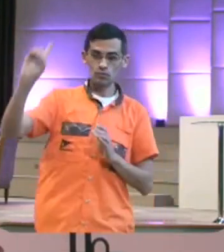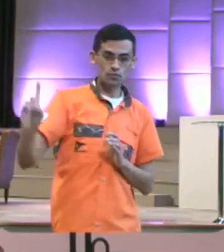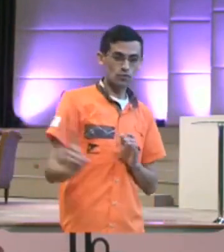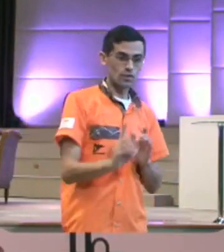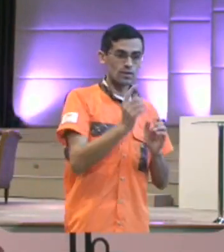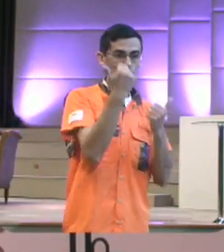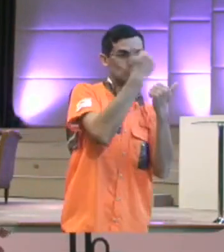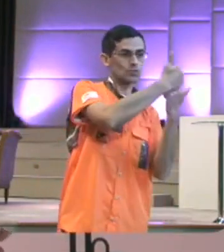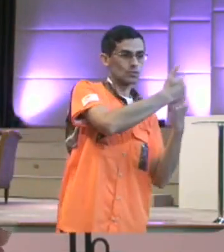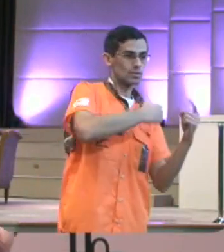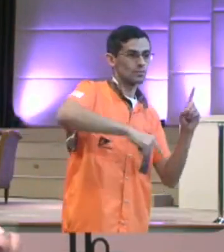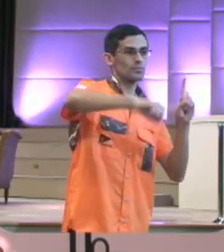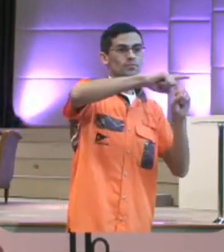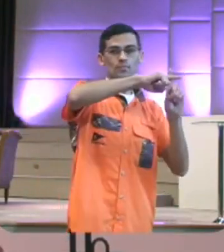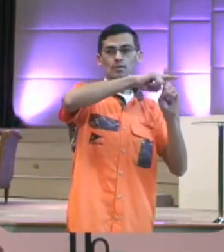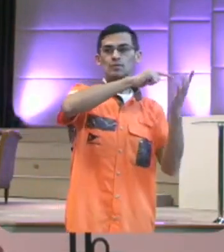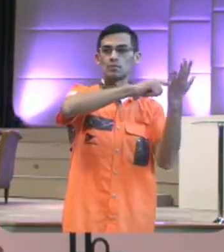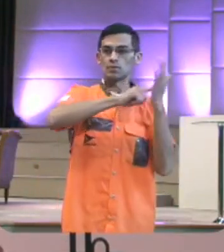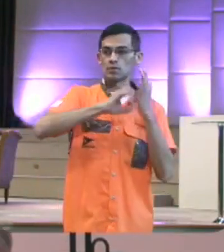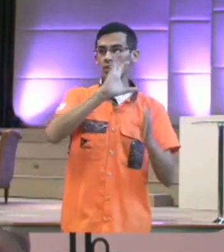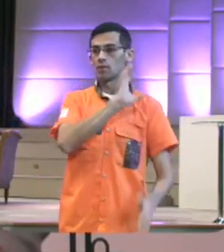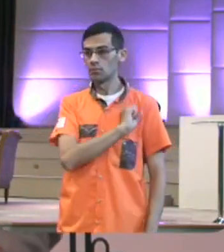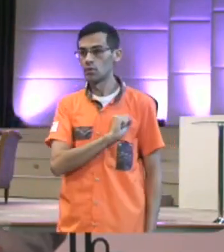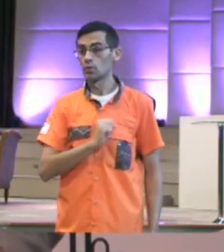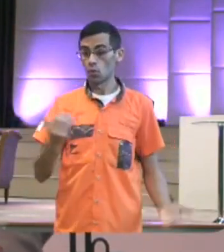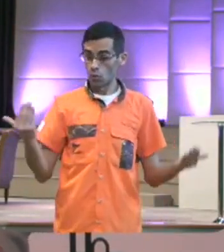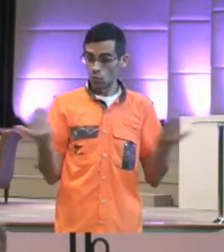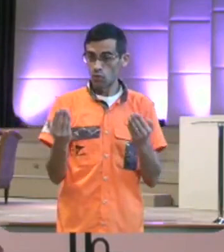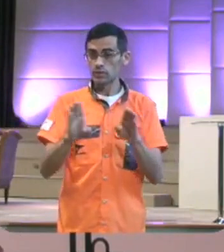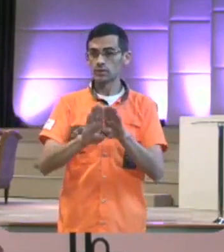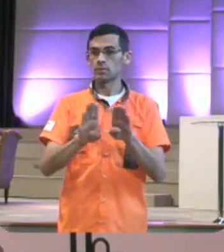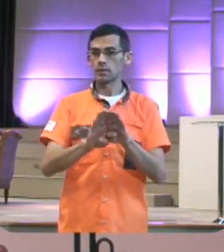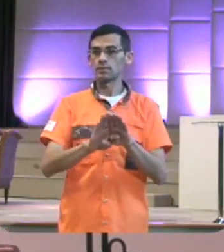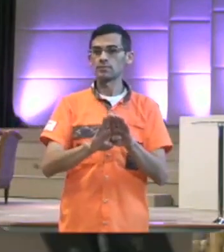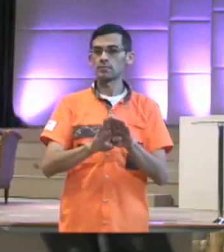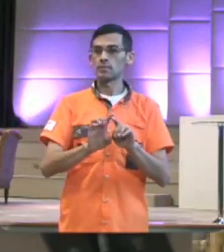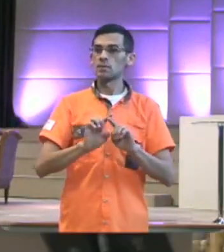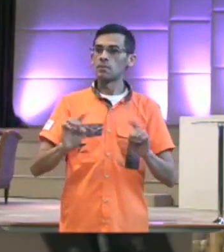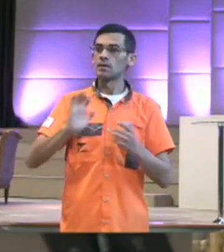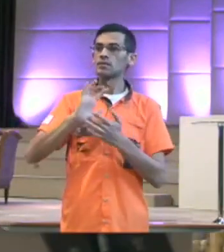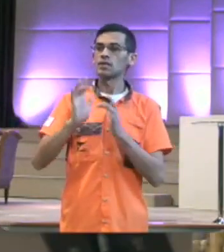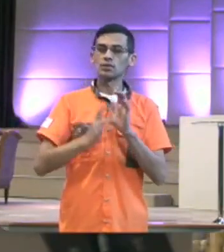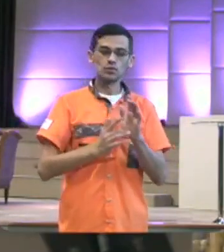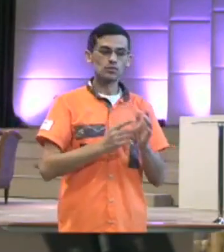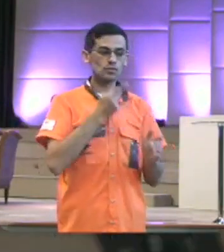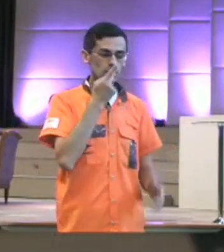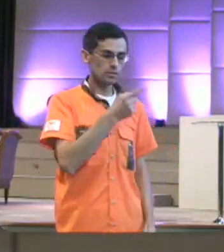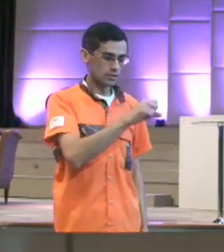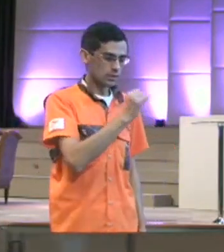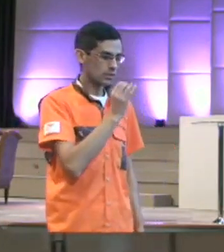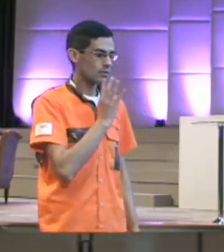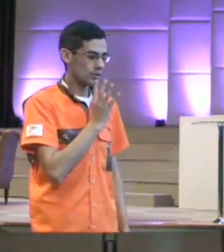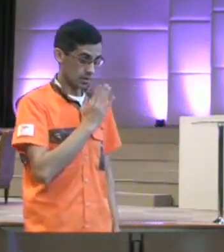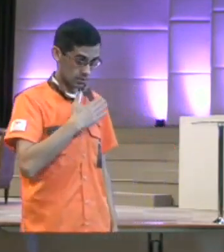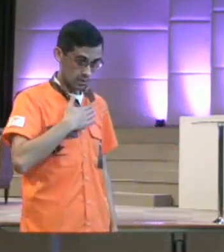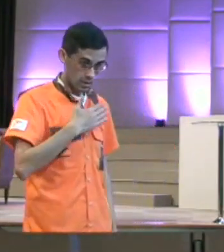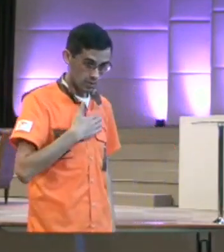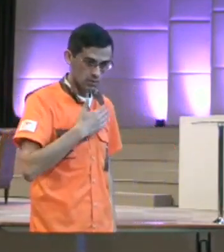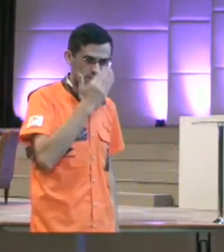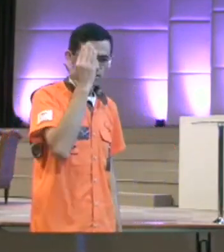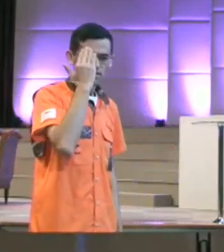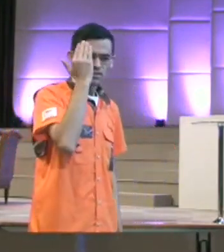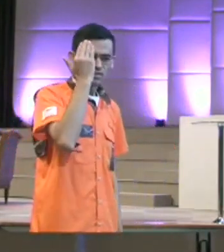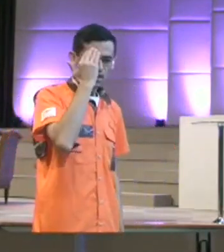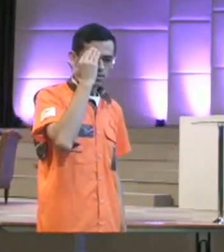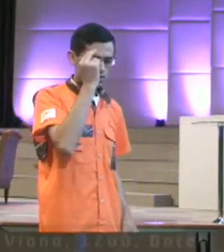ama hoje. E ele está dizendo: olha, se você me conhece, sabe